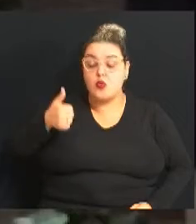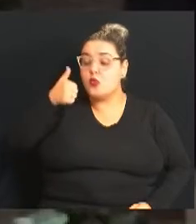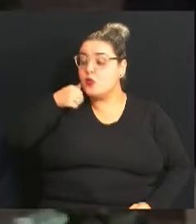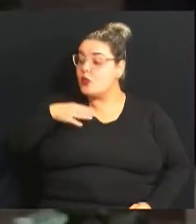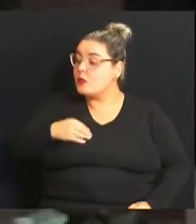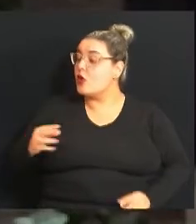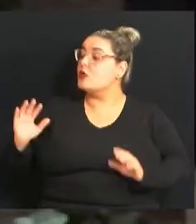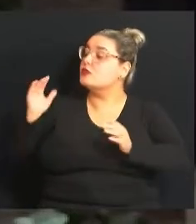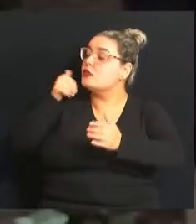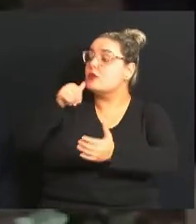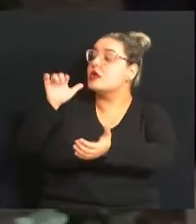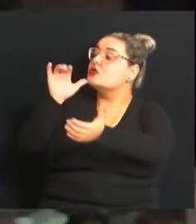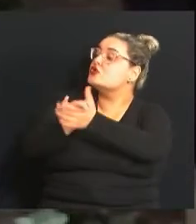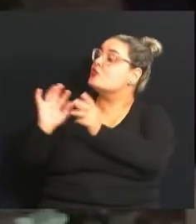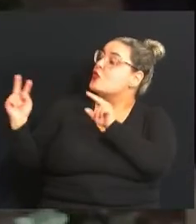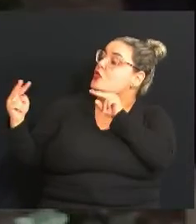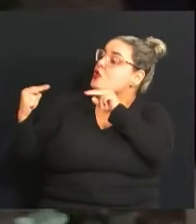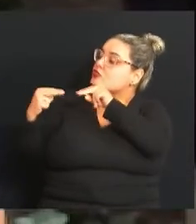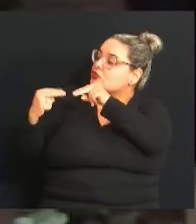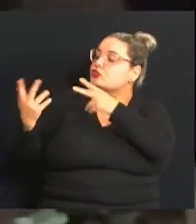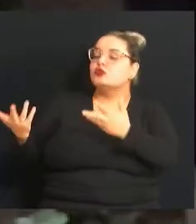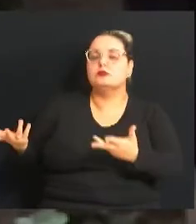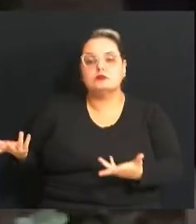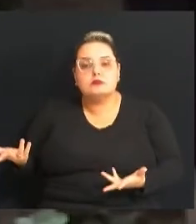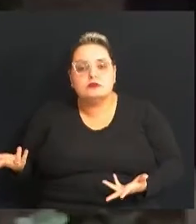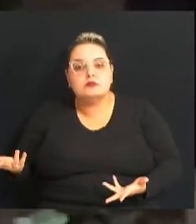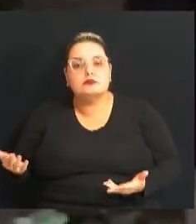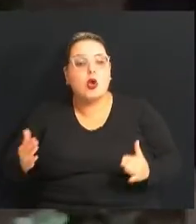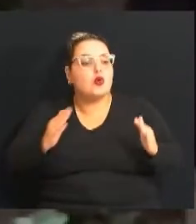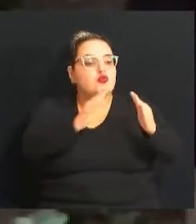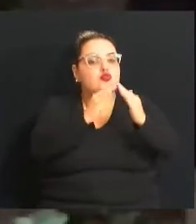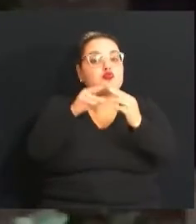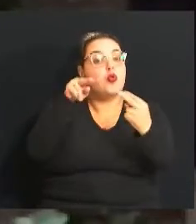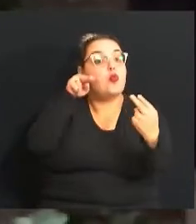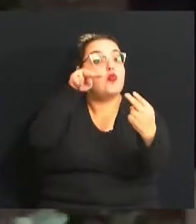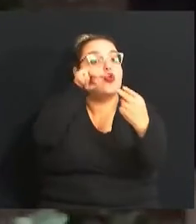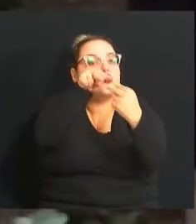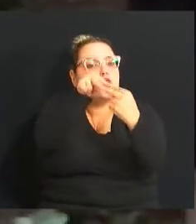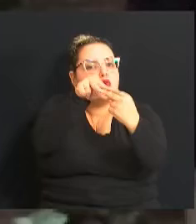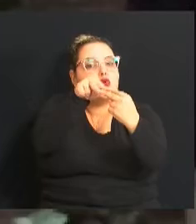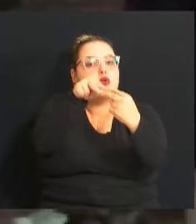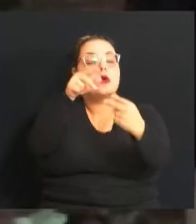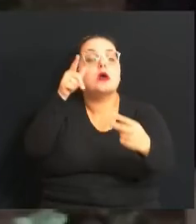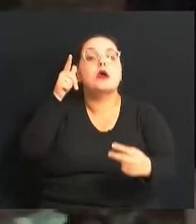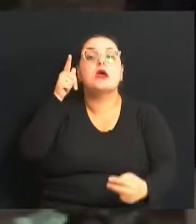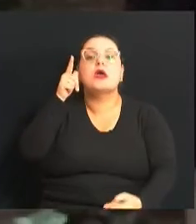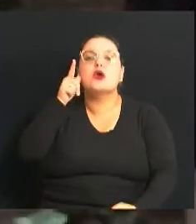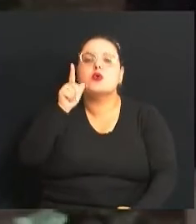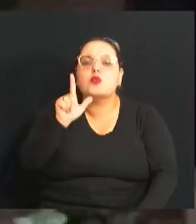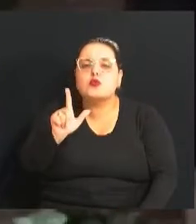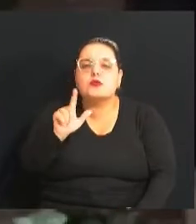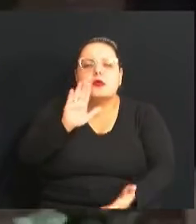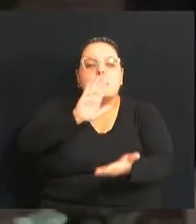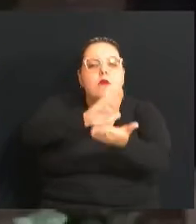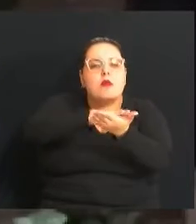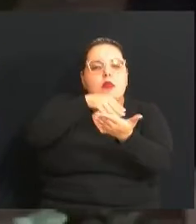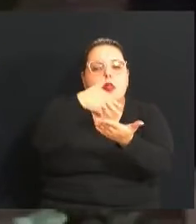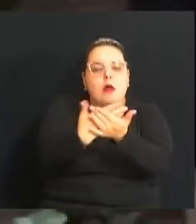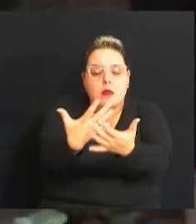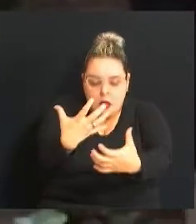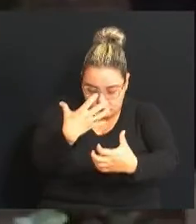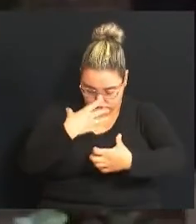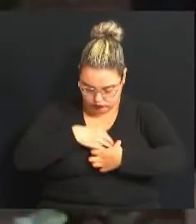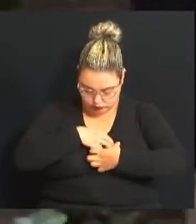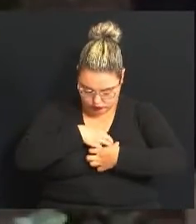companheira, eu olho nos olhos do vizinho, e eu consigo ler as emoções, e eu consigo ver se é um